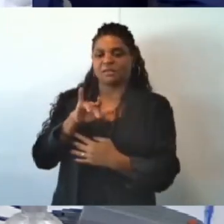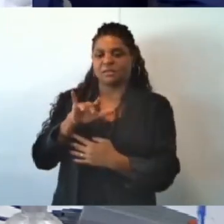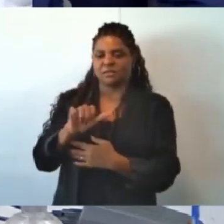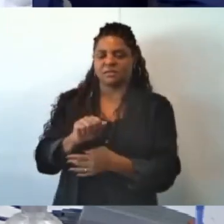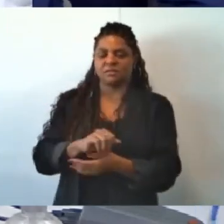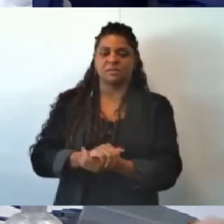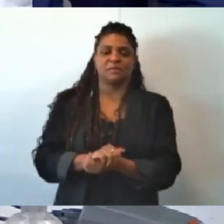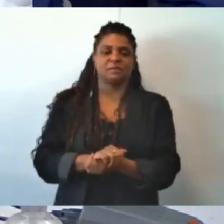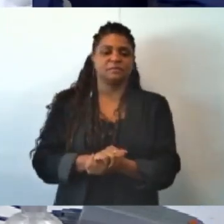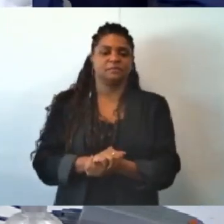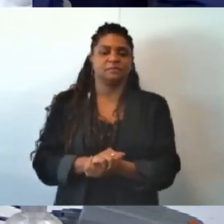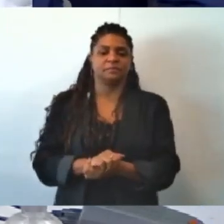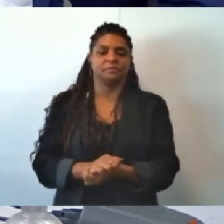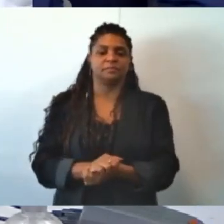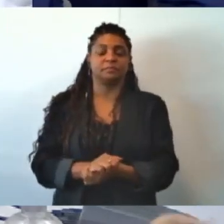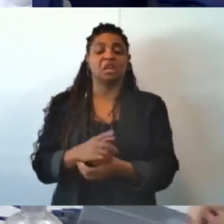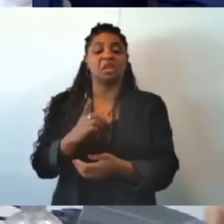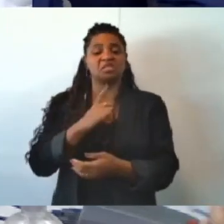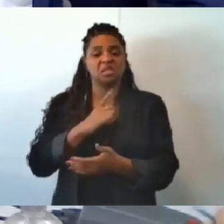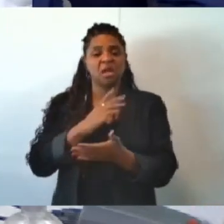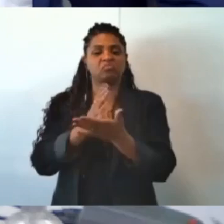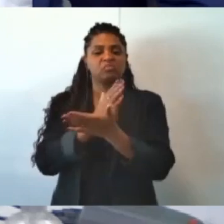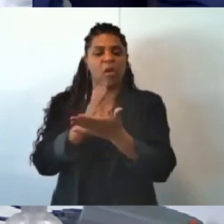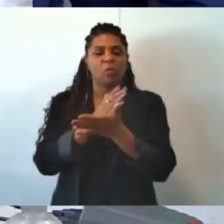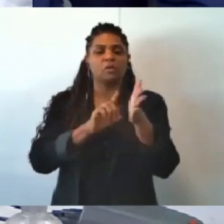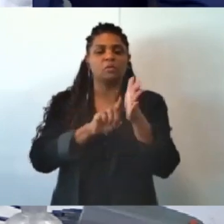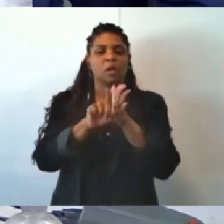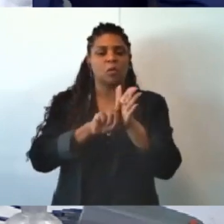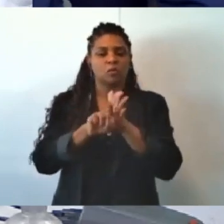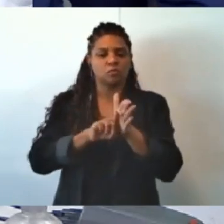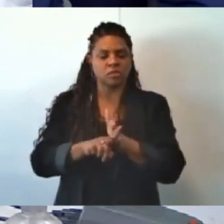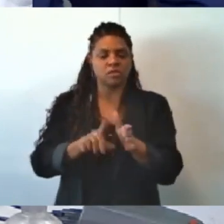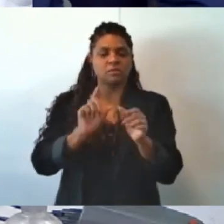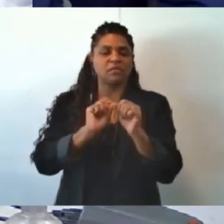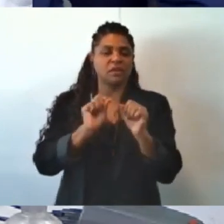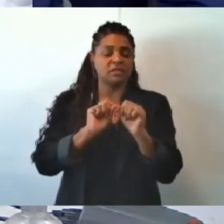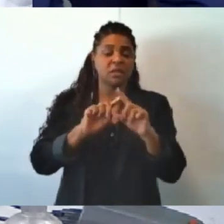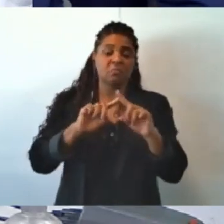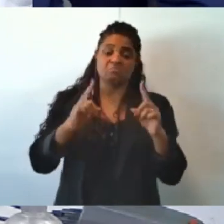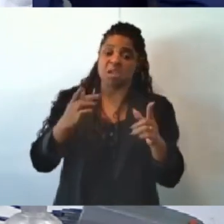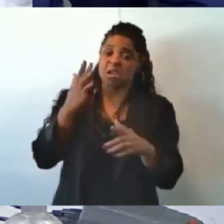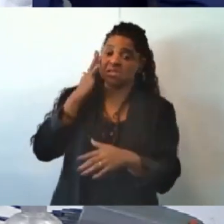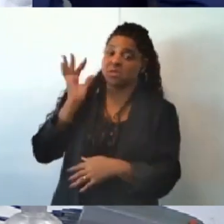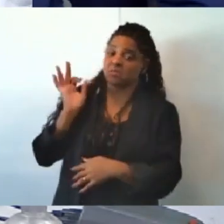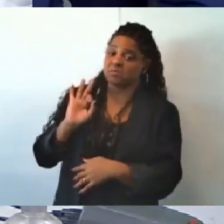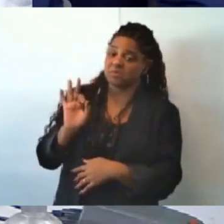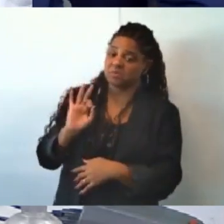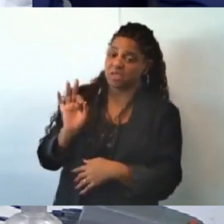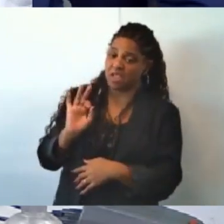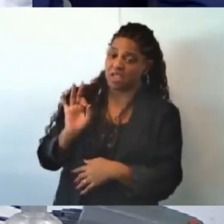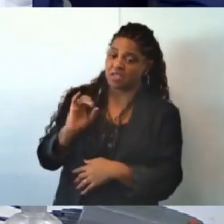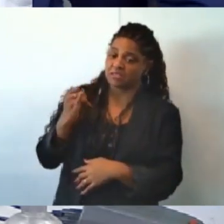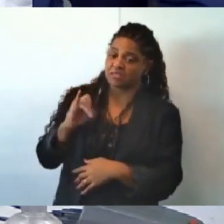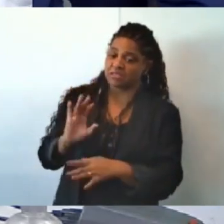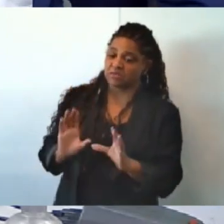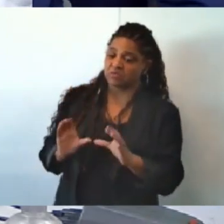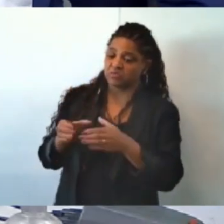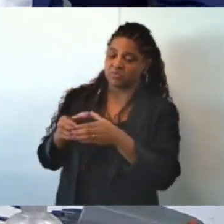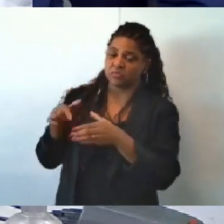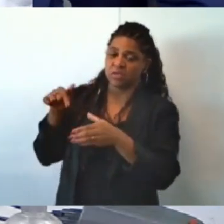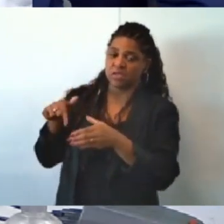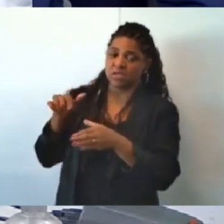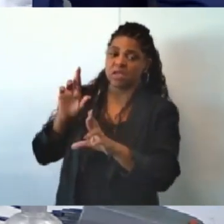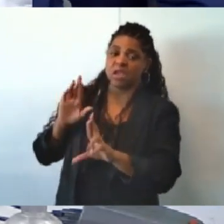Eu teria algumas perguntas a fazer, mas eu não sei se o corpo que representa a prefeitura, né, que é